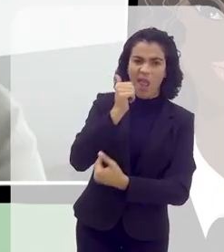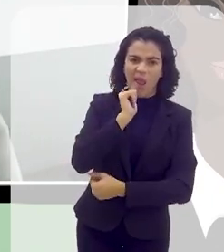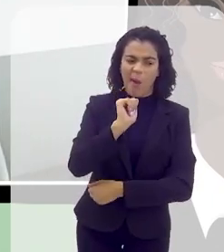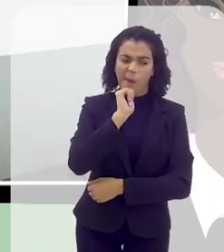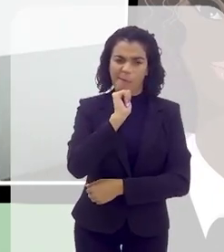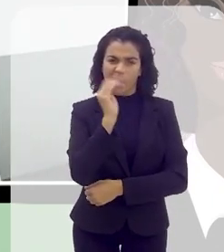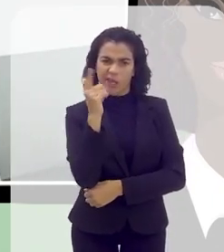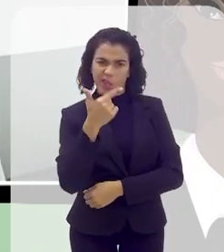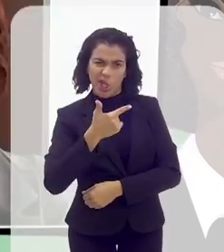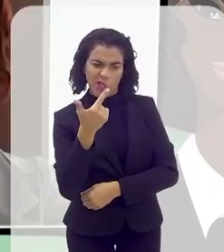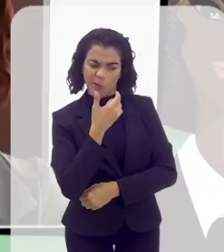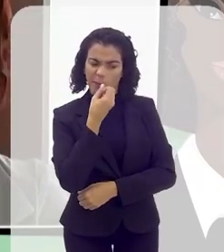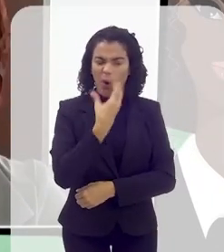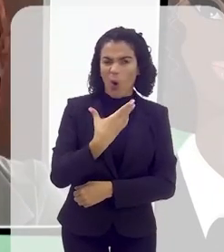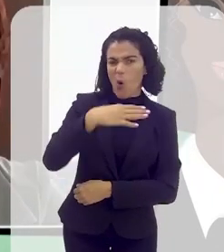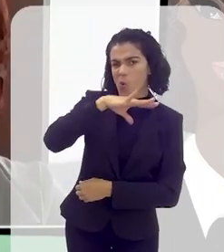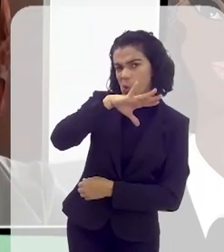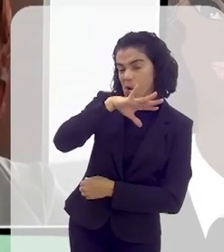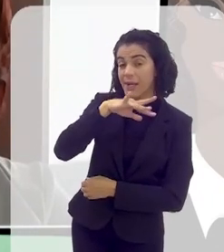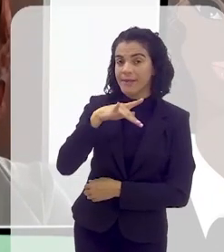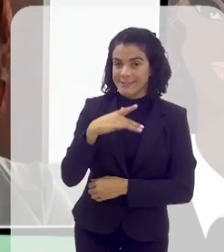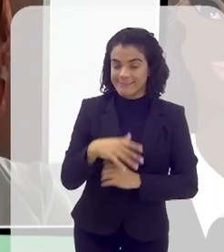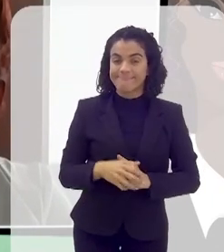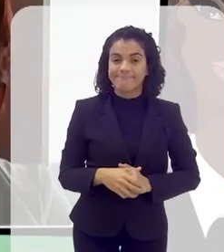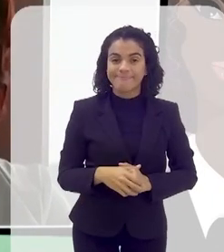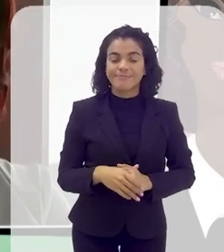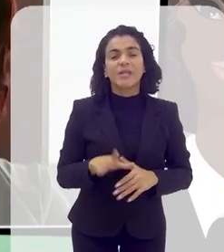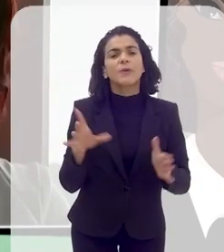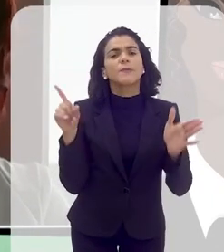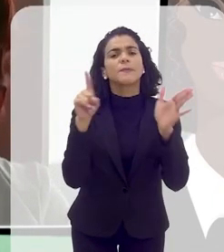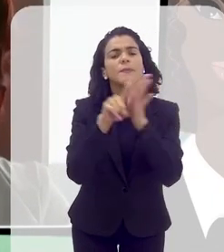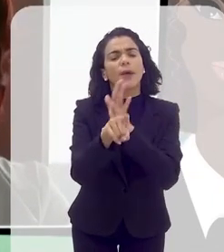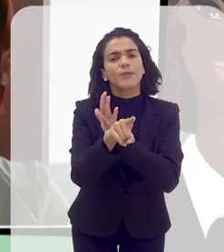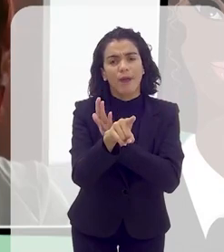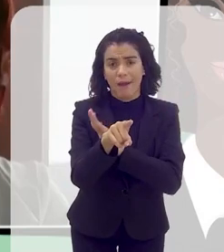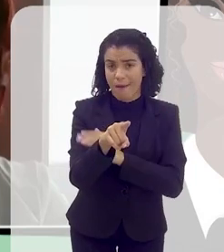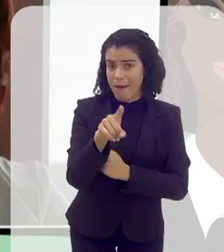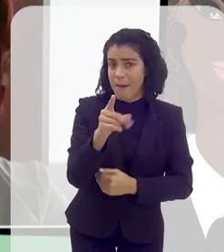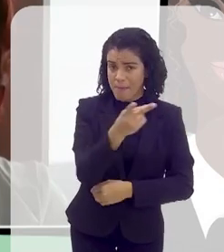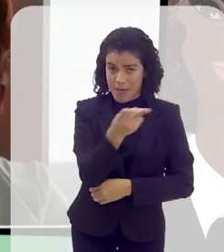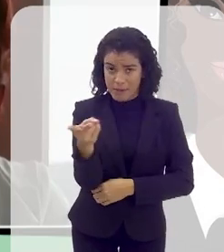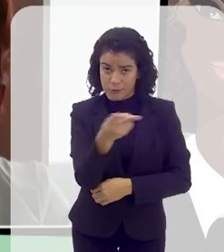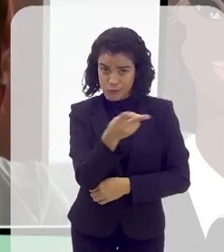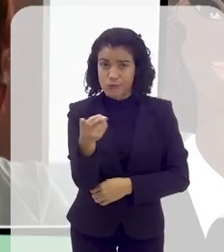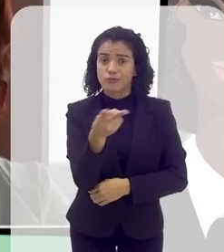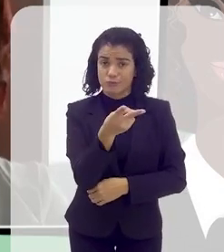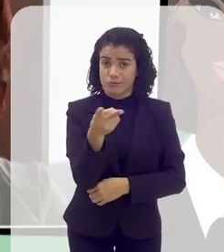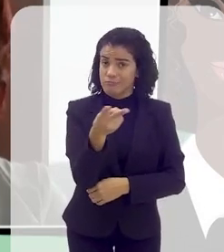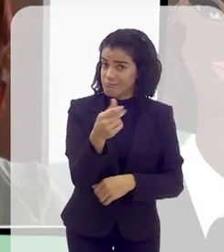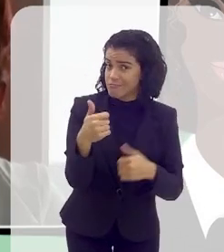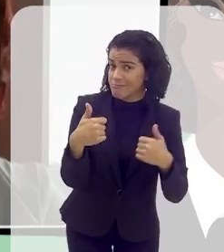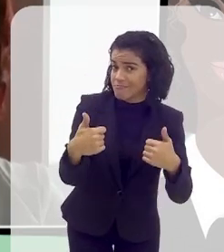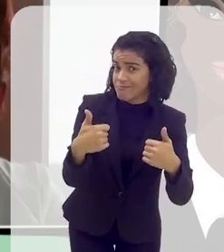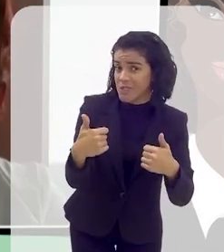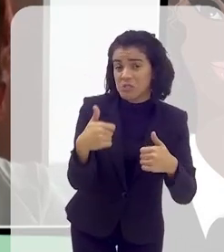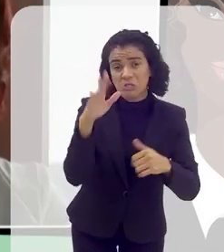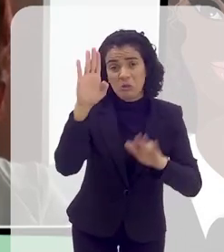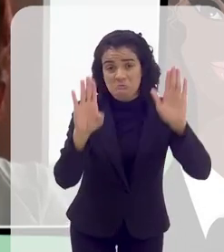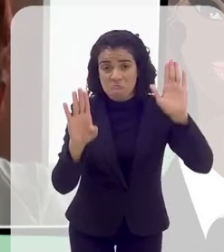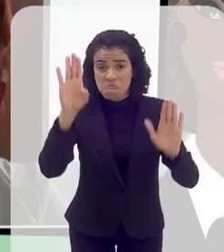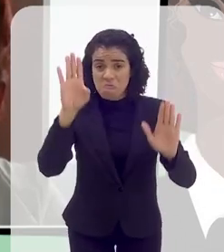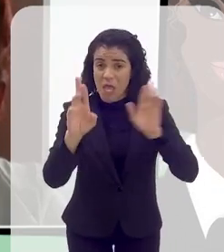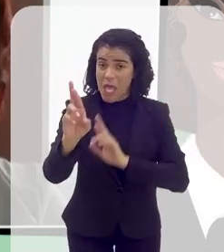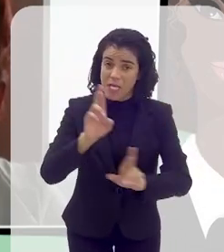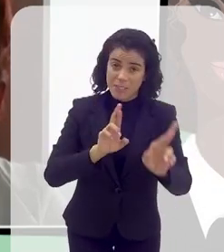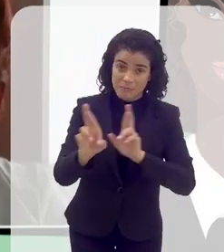além de cuidar, ela ainda tem que ocupar esse lugar da pessoa que é má. Agora, uma pergunta para ambas, para quem